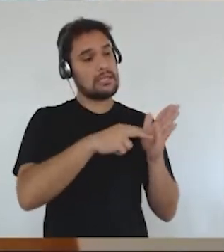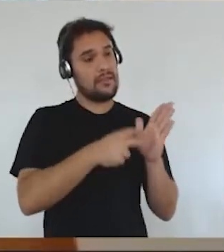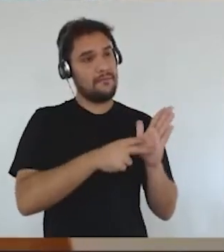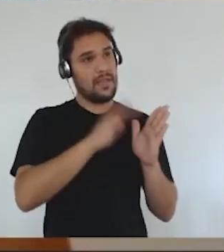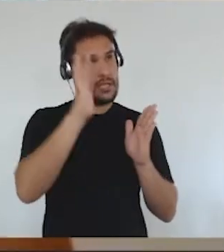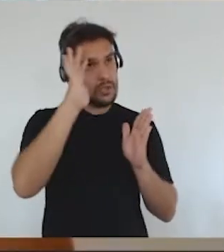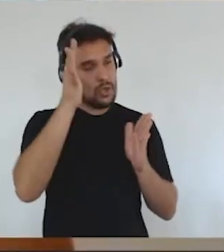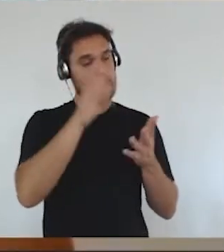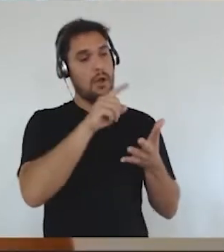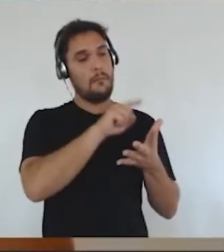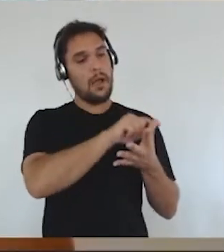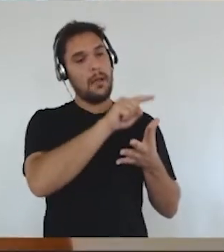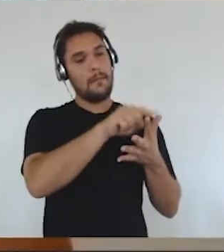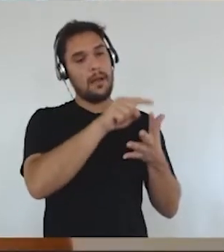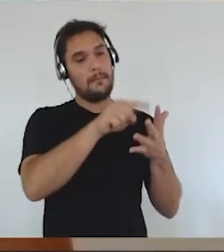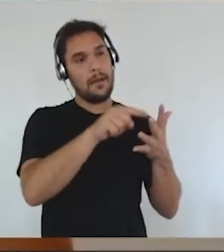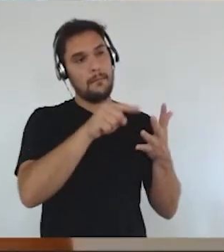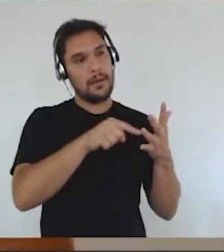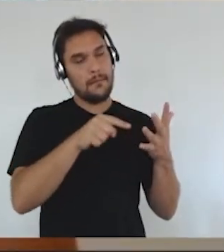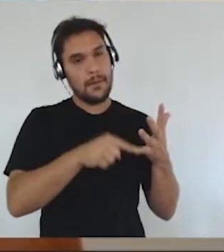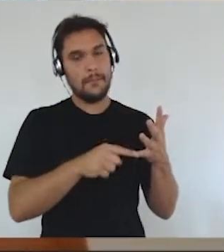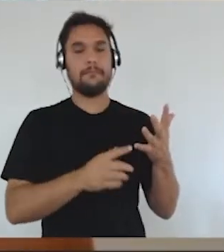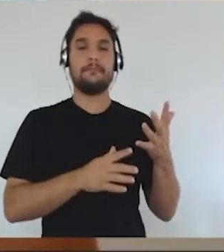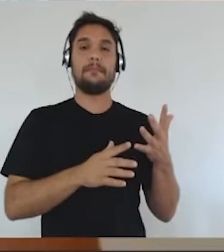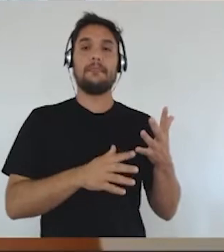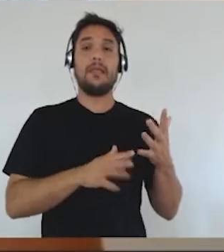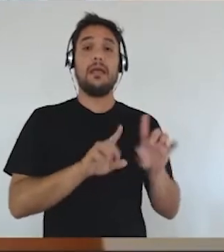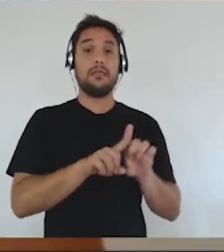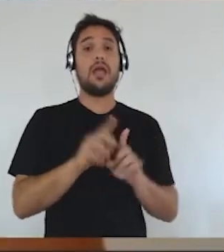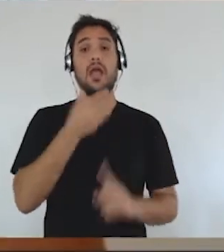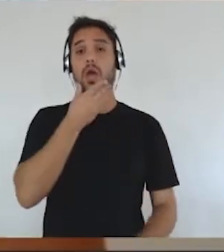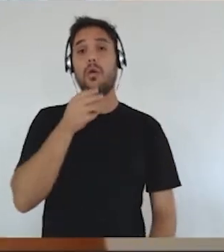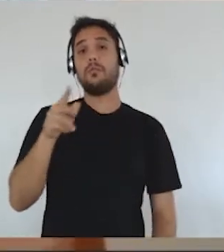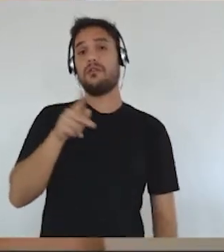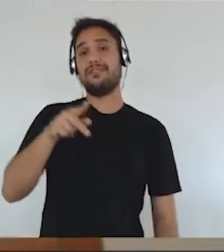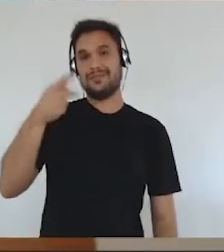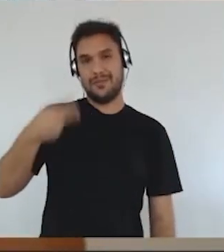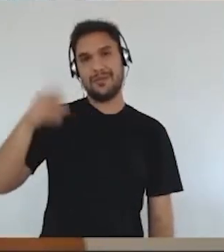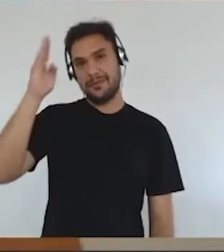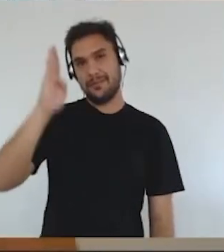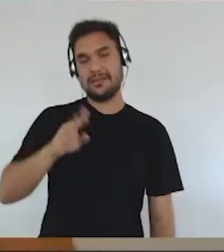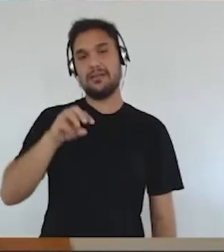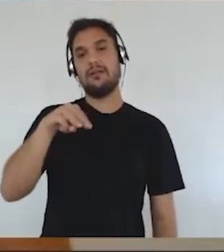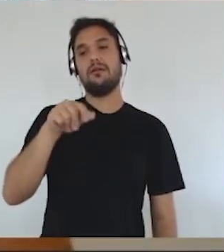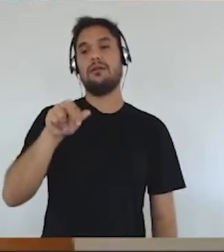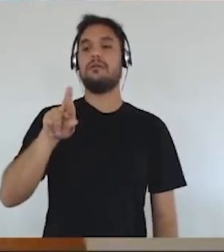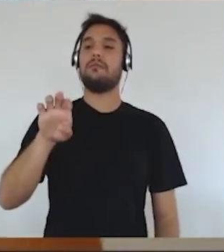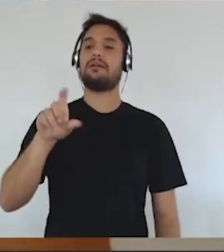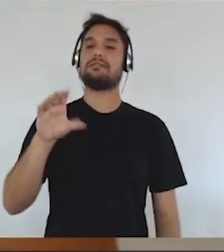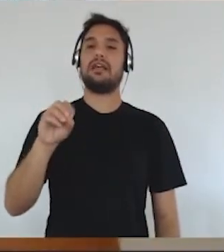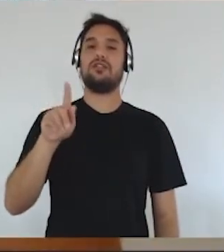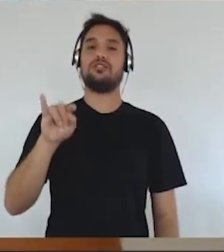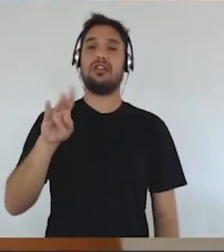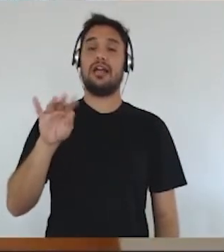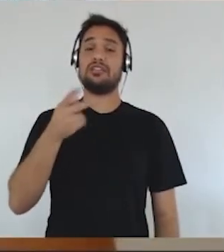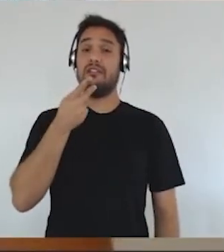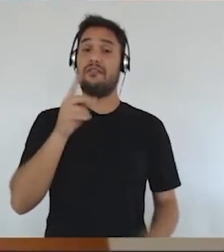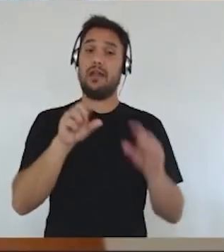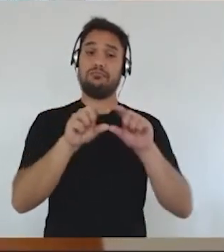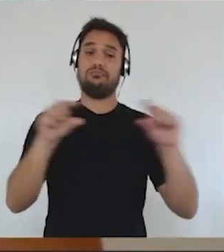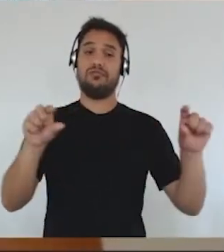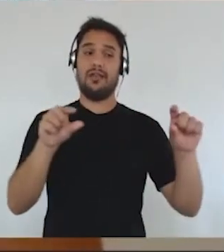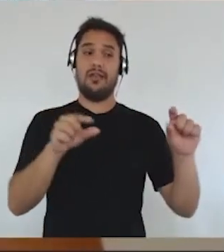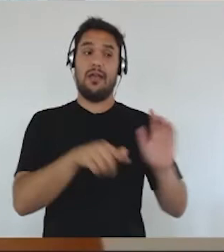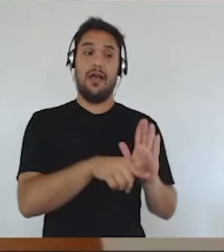soluções adequadas de conflitos. Tem um professor brasileiro, Marcelo Girardi, que ele sempre fala, se preparar